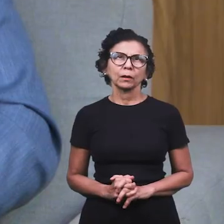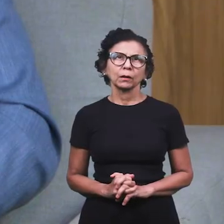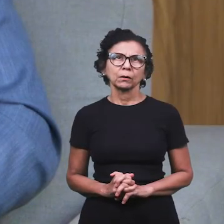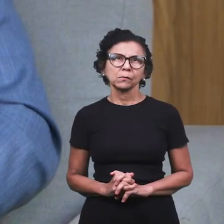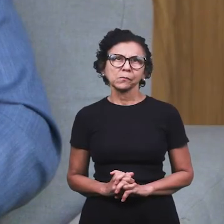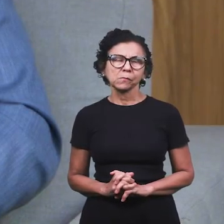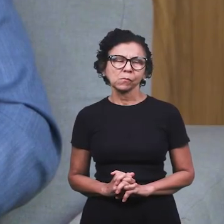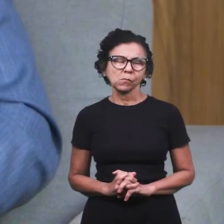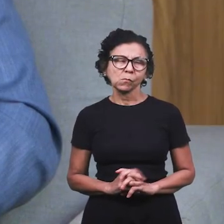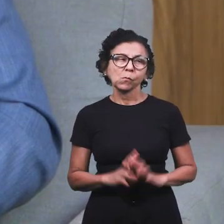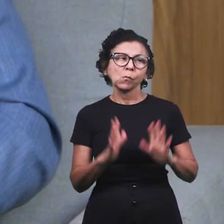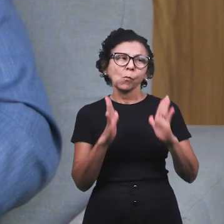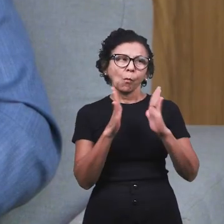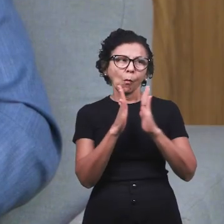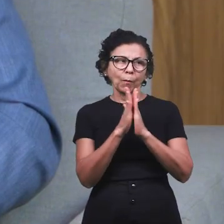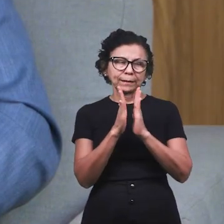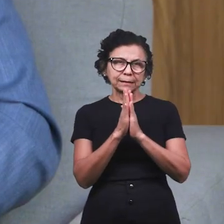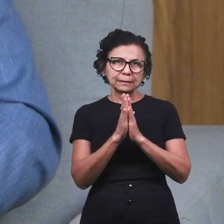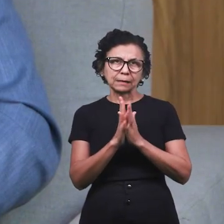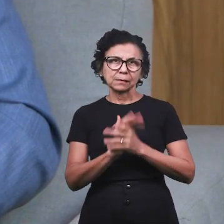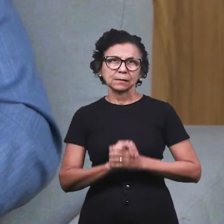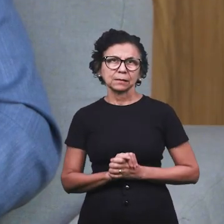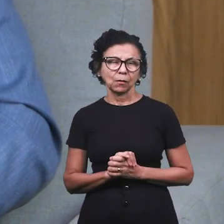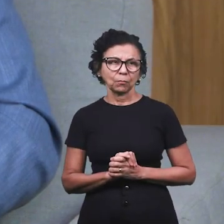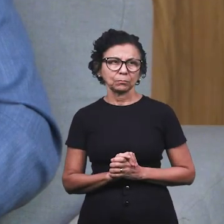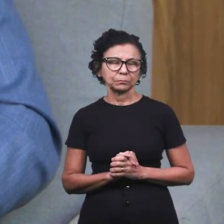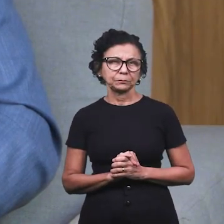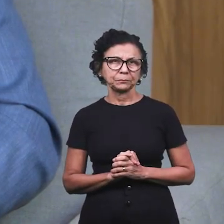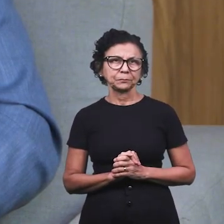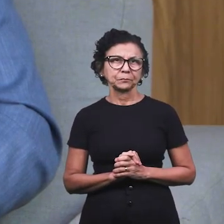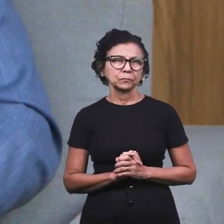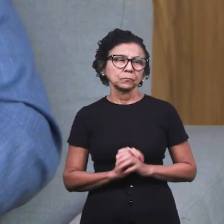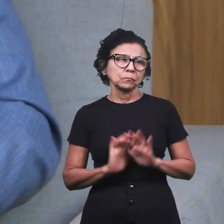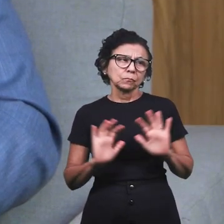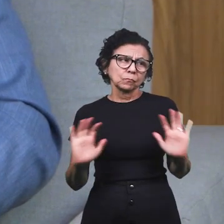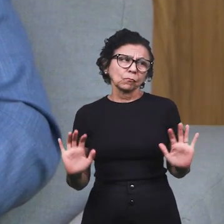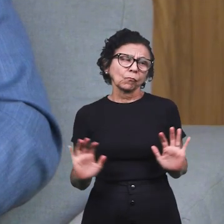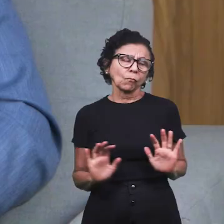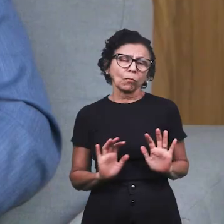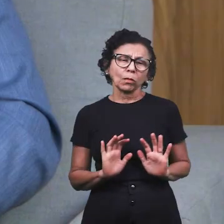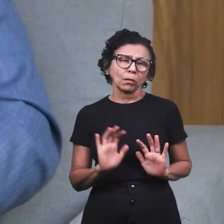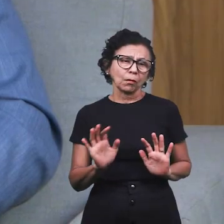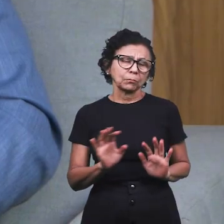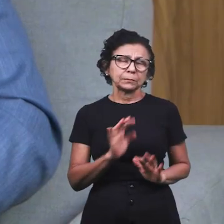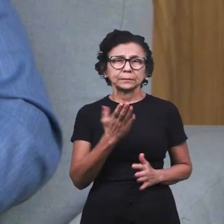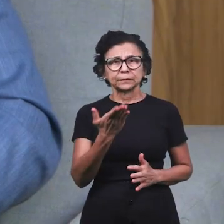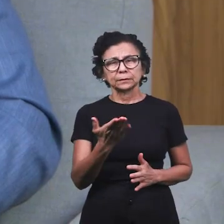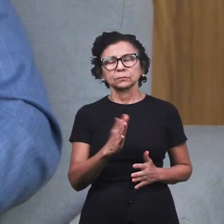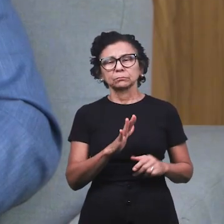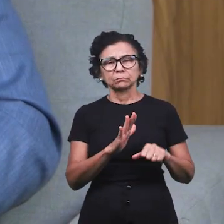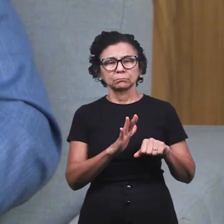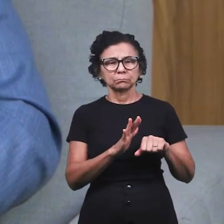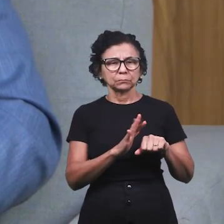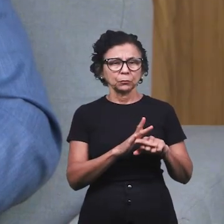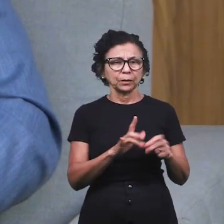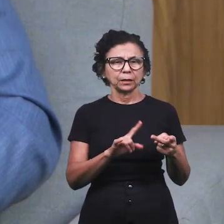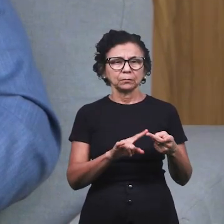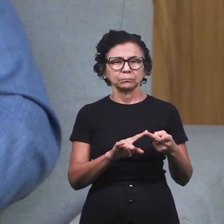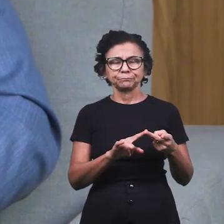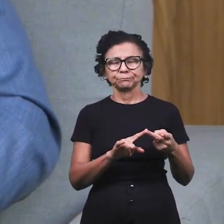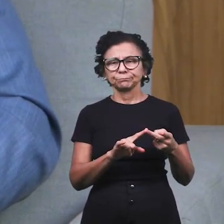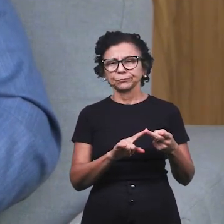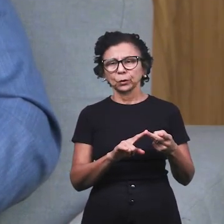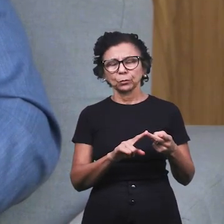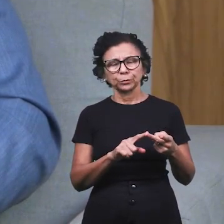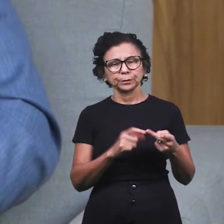ser movida por vontade própria, porque às vezes você está enfermo, uma porta se fechou, um familiar